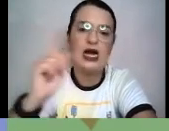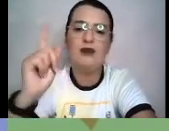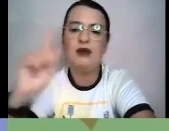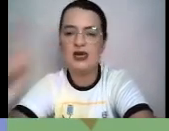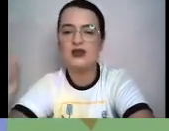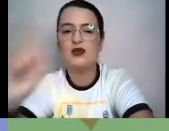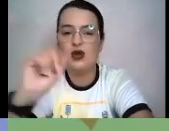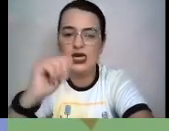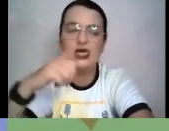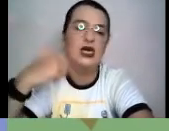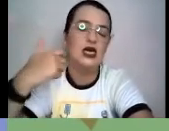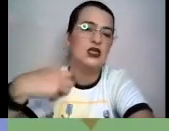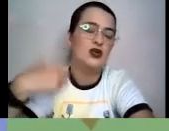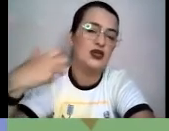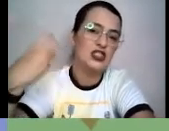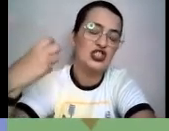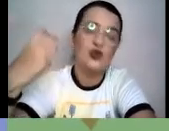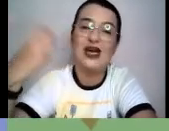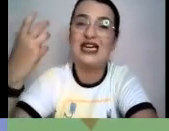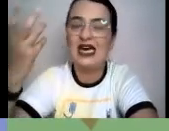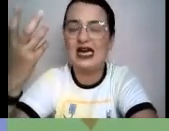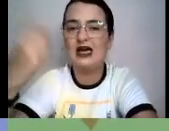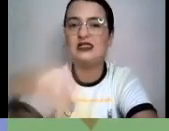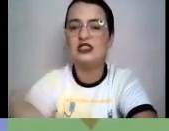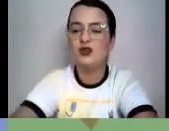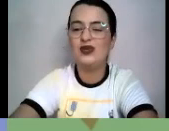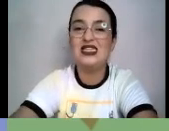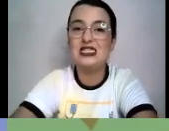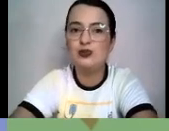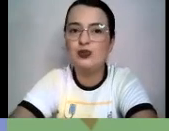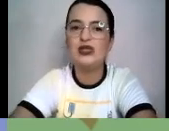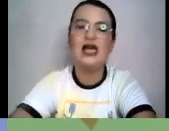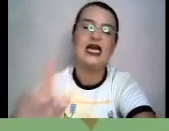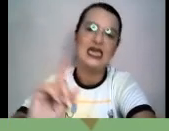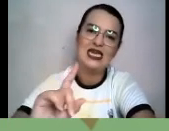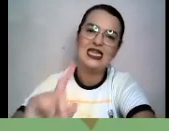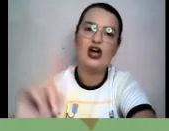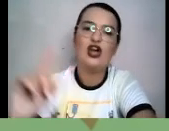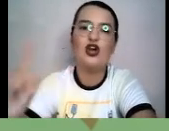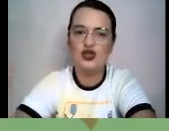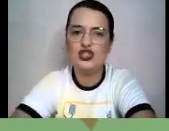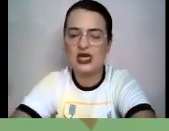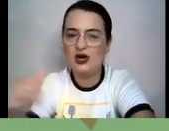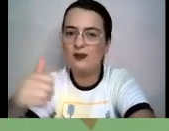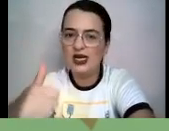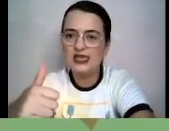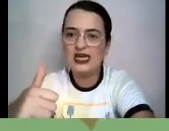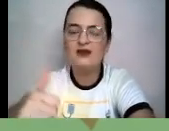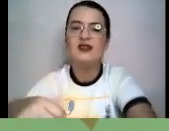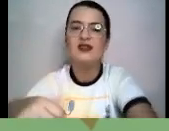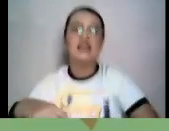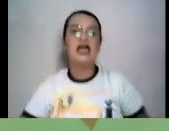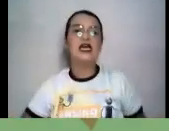com armamento, ok? Então, não existia uma guerra, existia uma disputa ideológica,